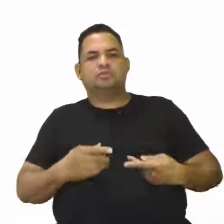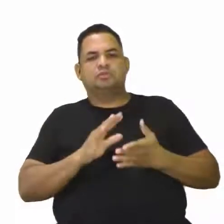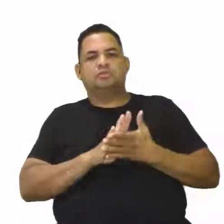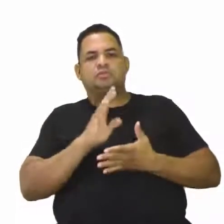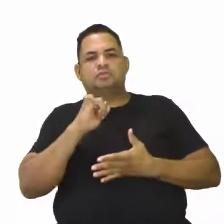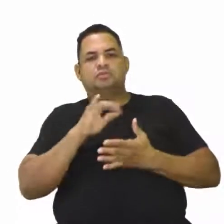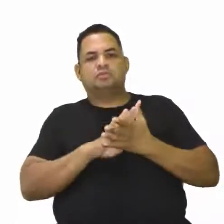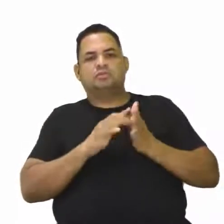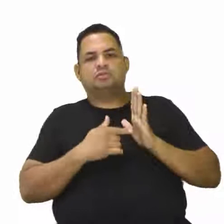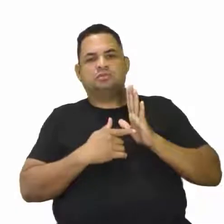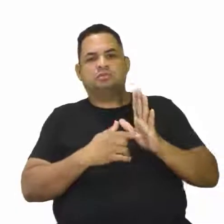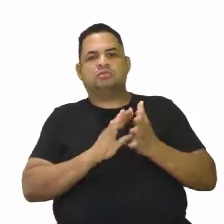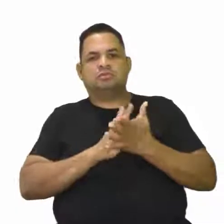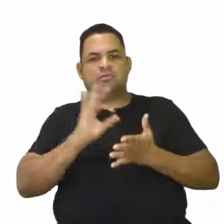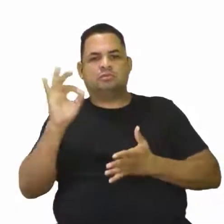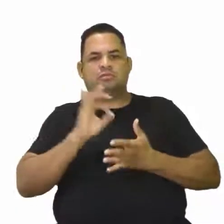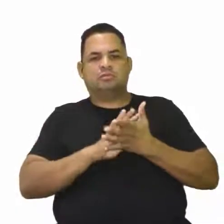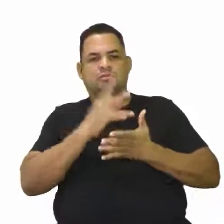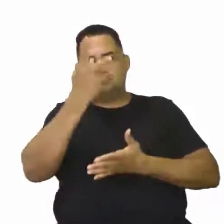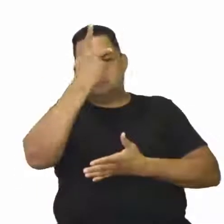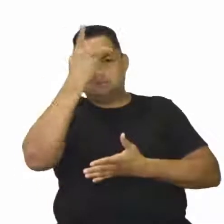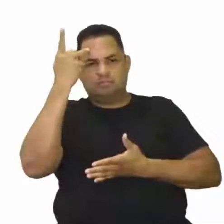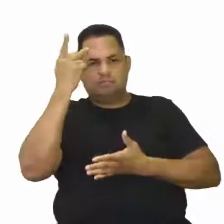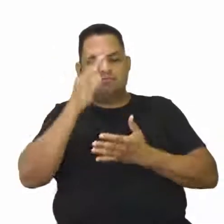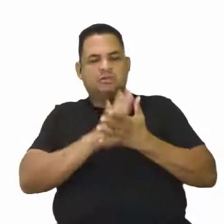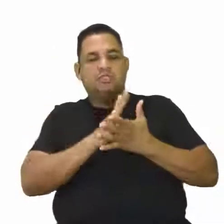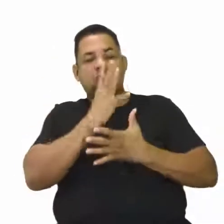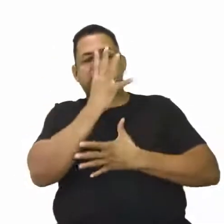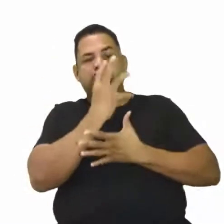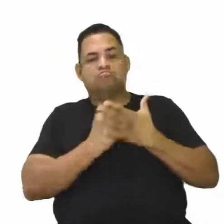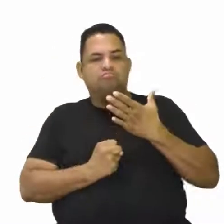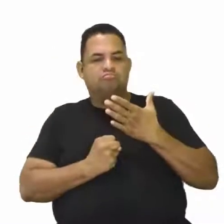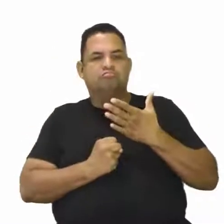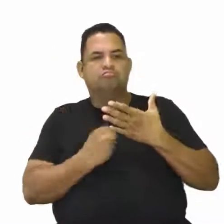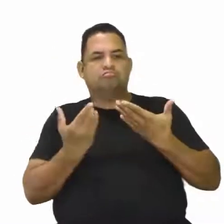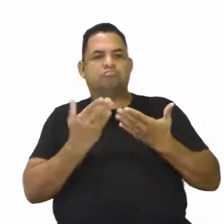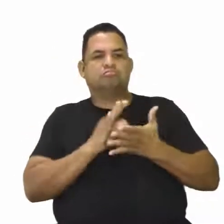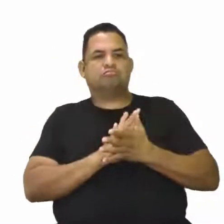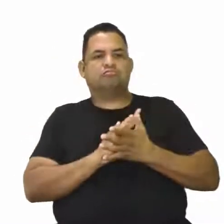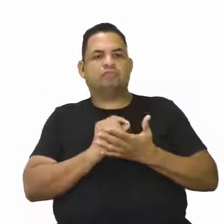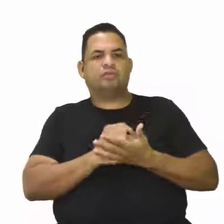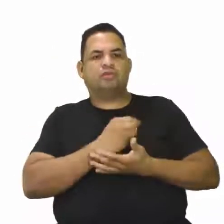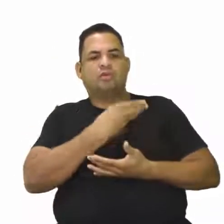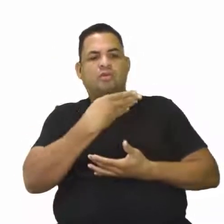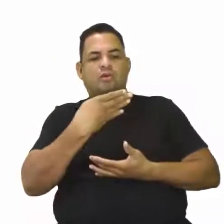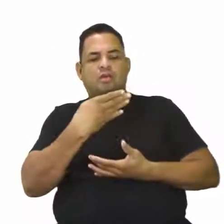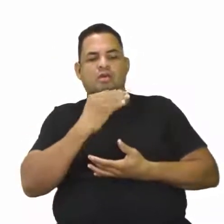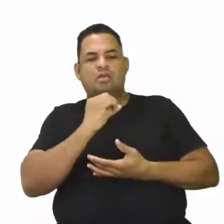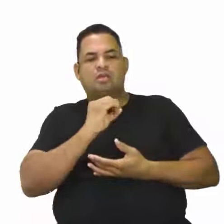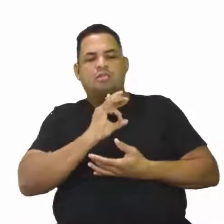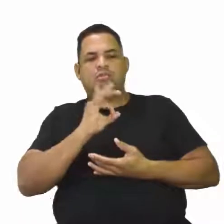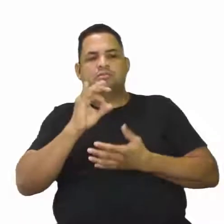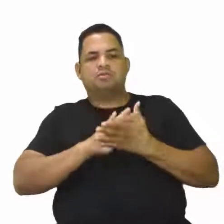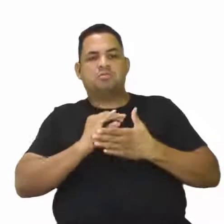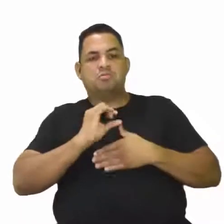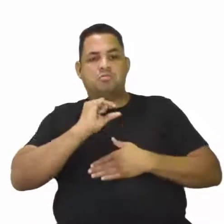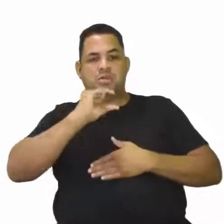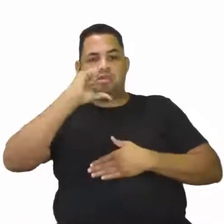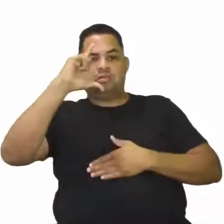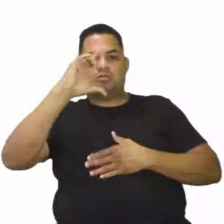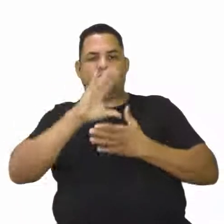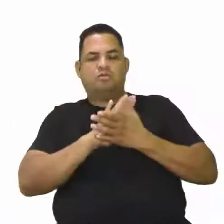indica que a porcentagem de pessoas que seguem desaparecidas subiu 40% no primeiro semestre